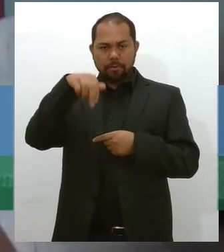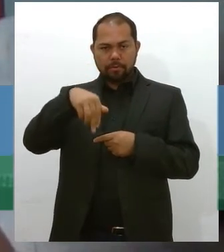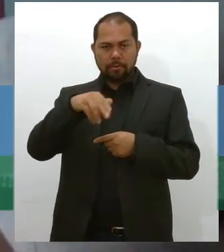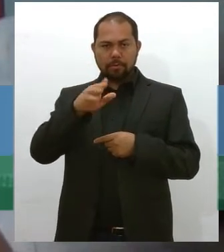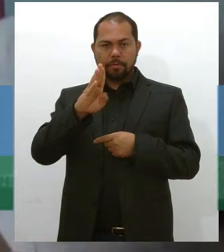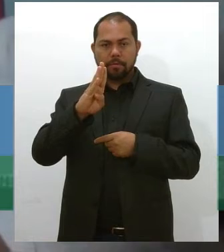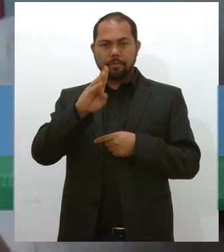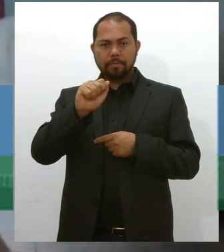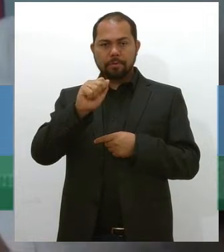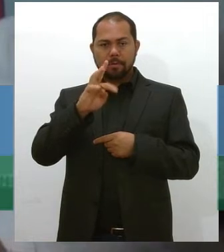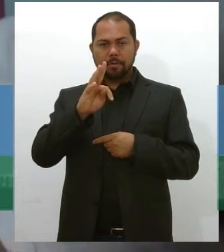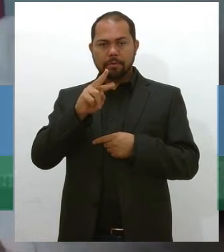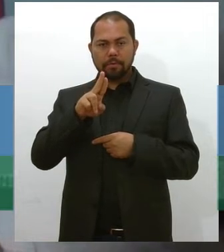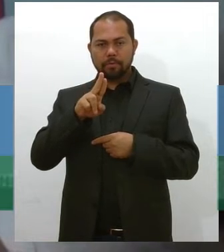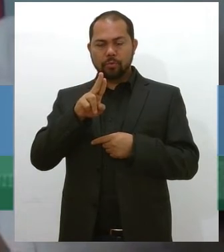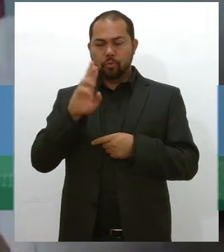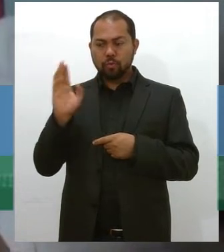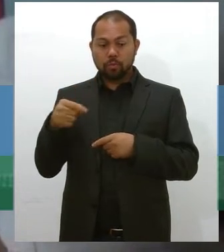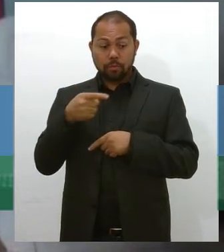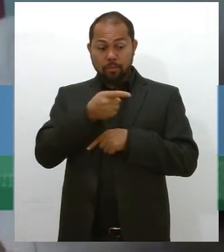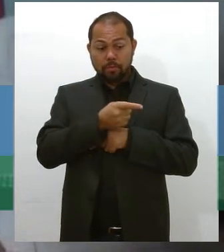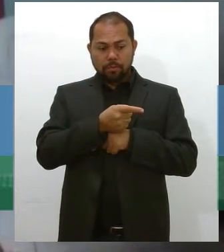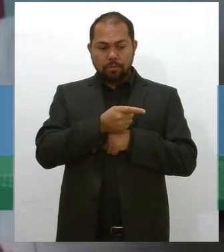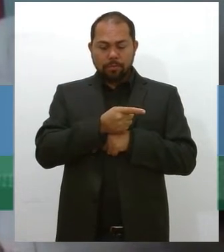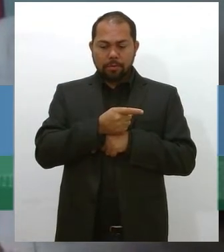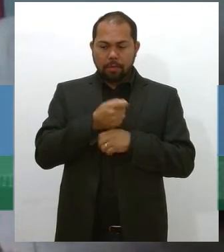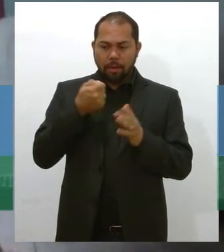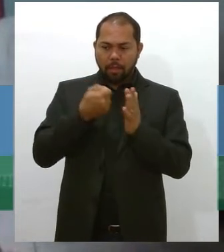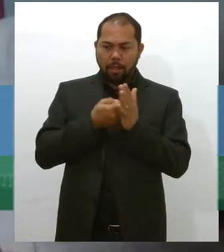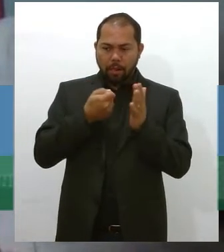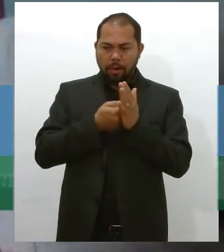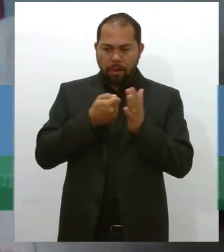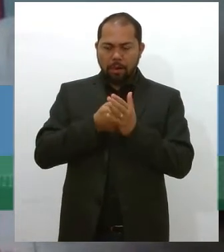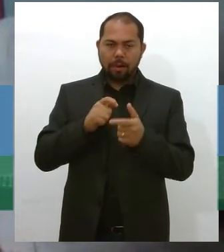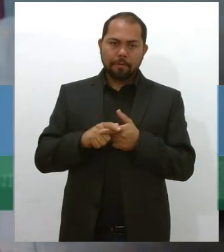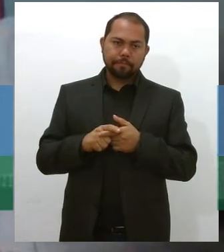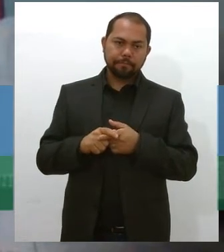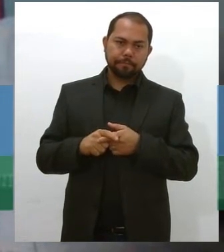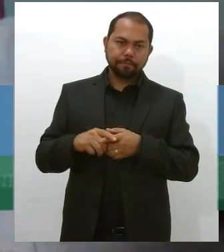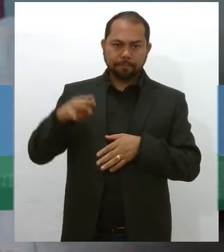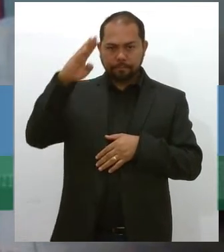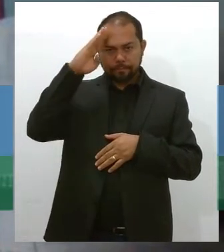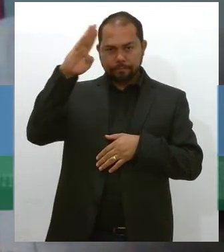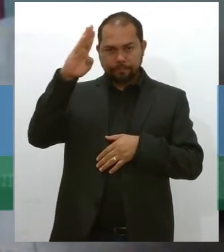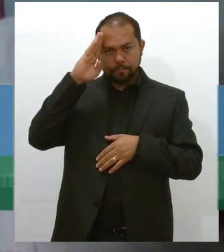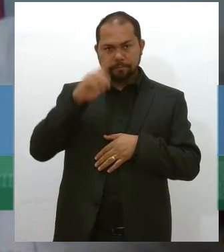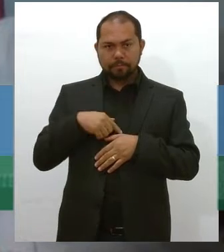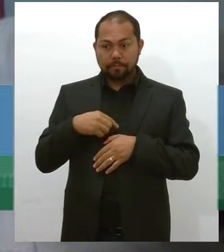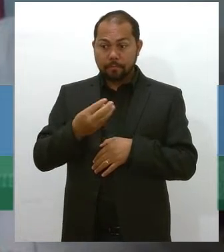sitiada pelas tropas do Madeira de Mello, né? E a presença do Labatu